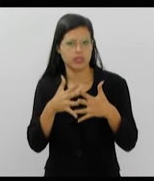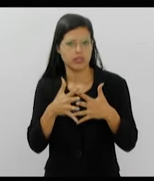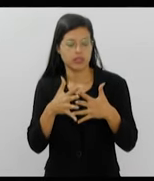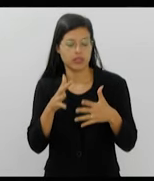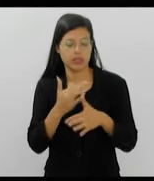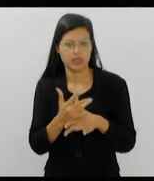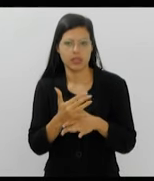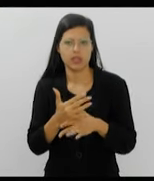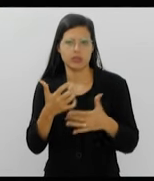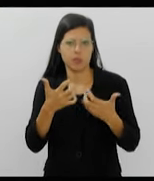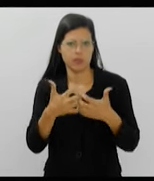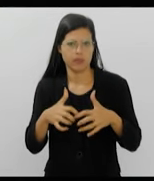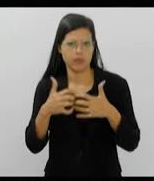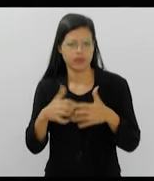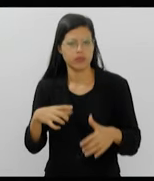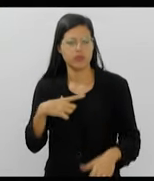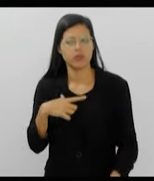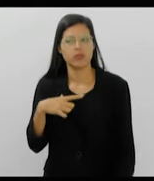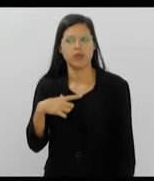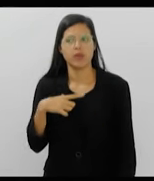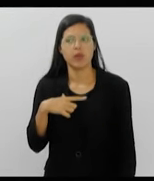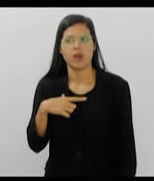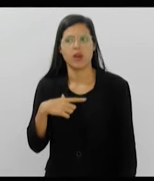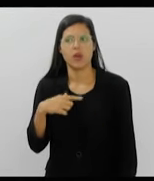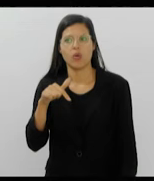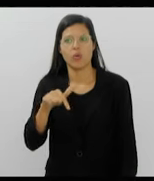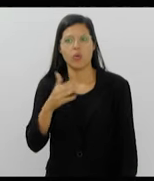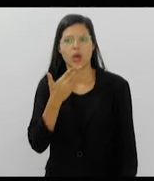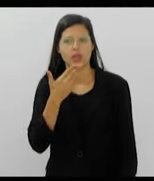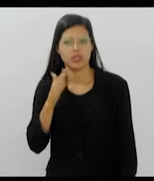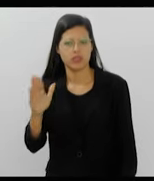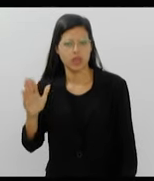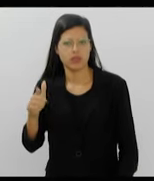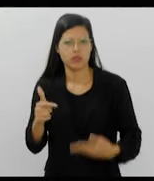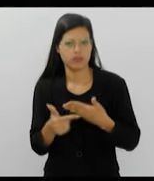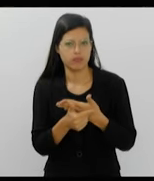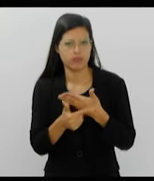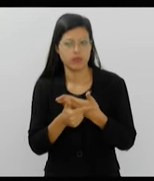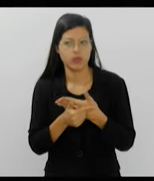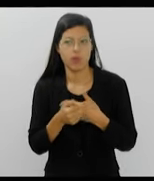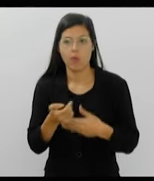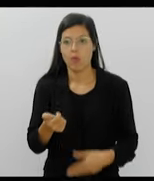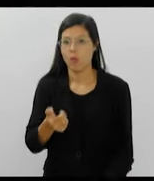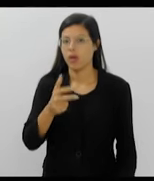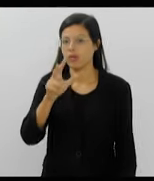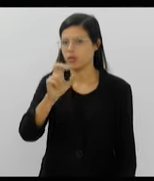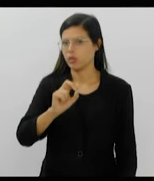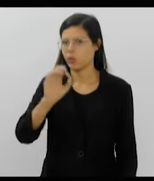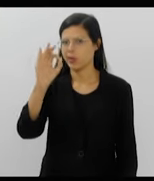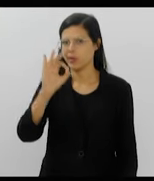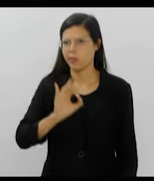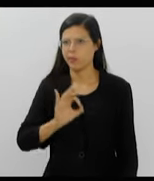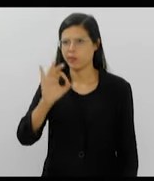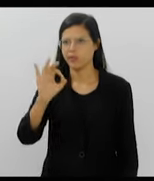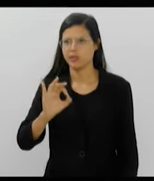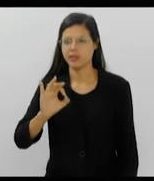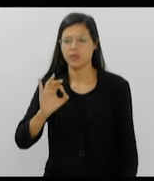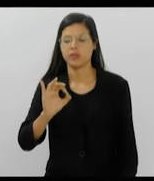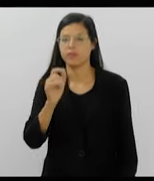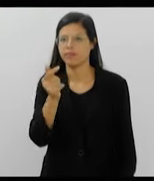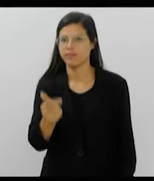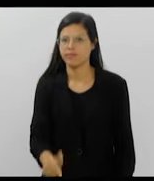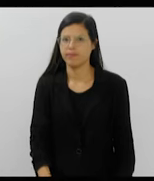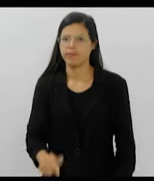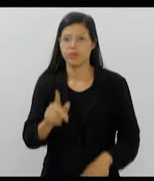candidato a prefeito agora no segundo turno, Ingo Rames, com uma votação de quase 50%, é mais uma vez